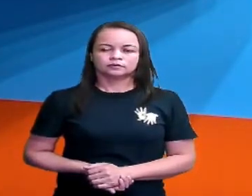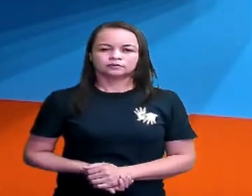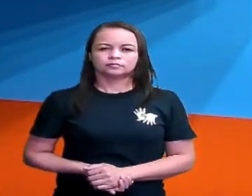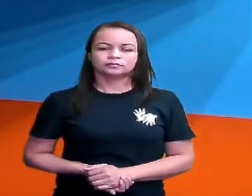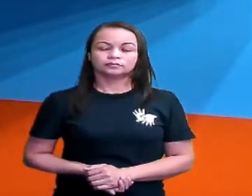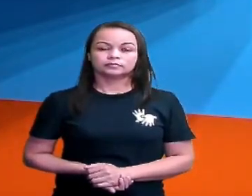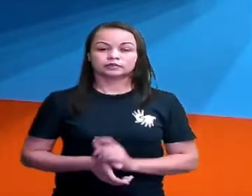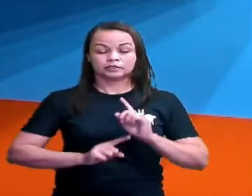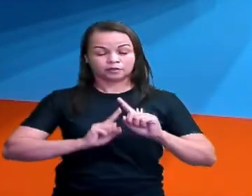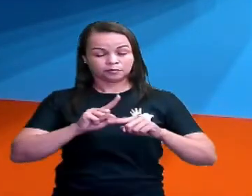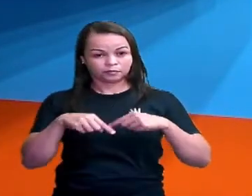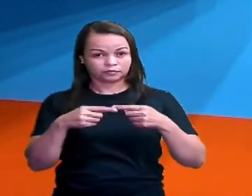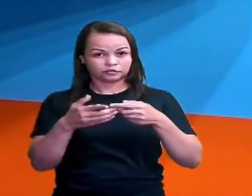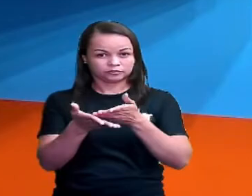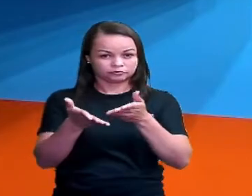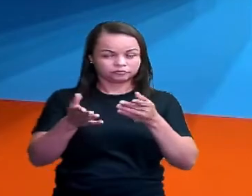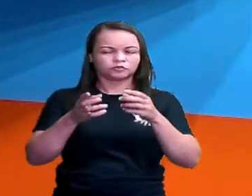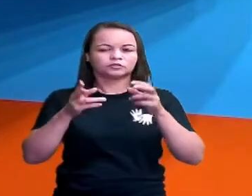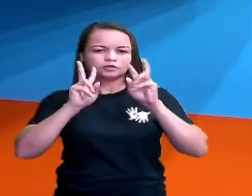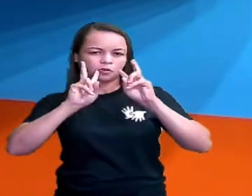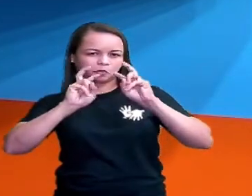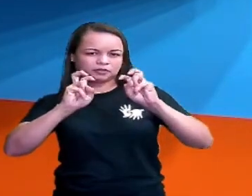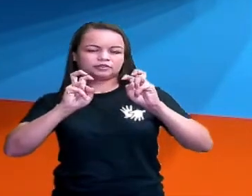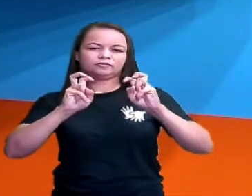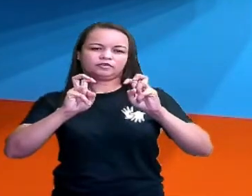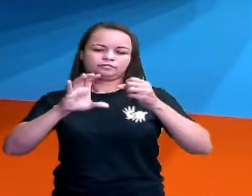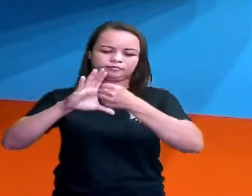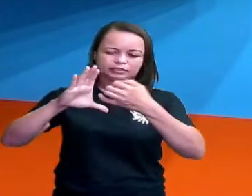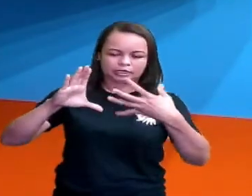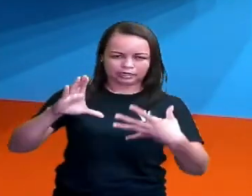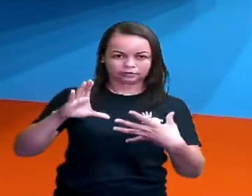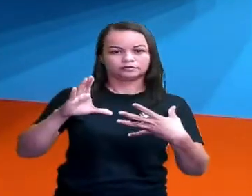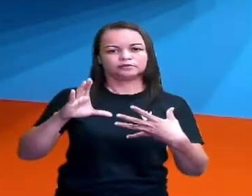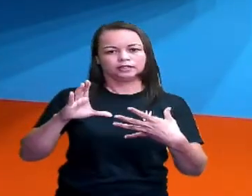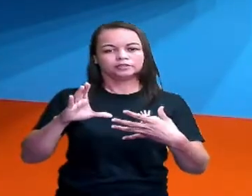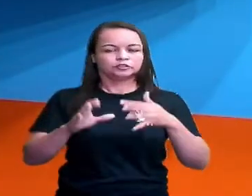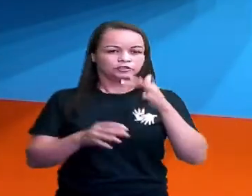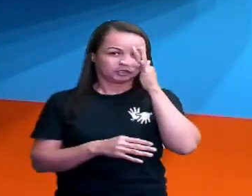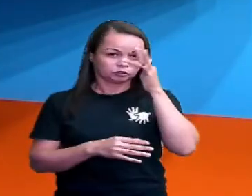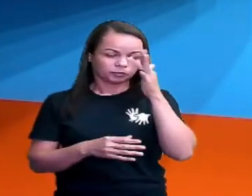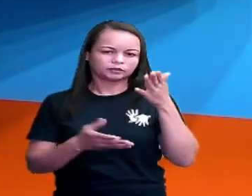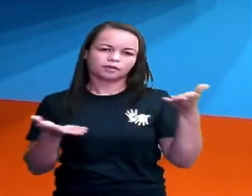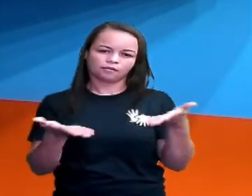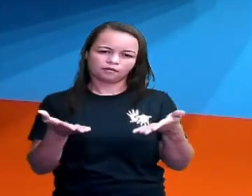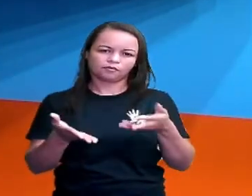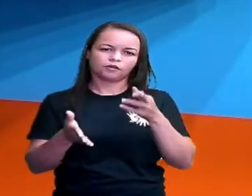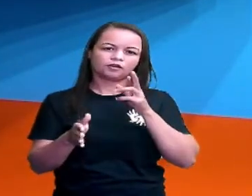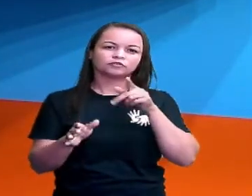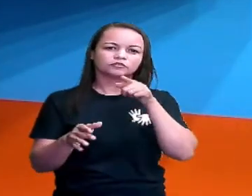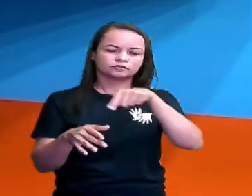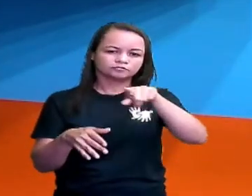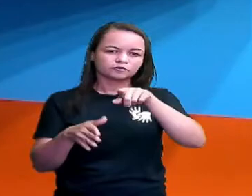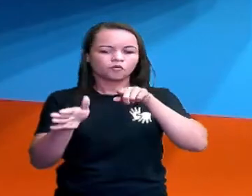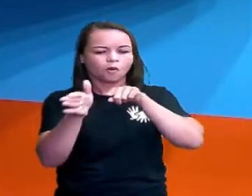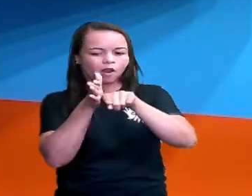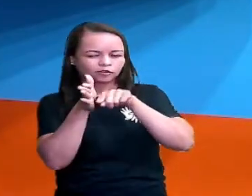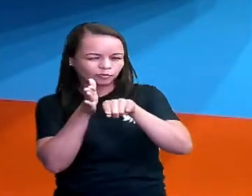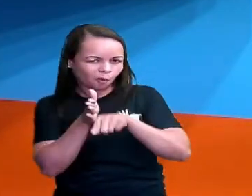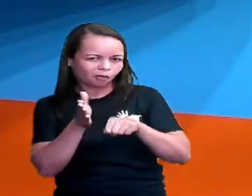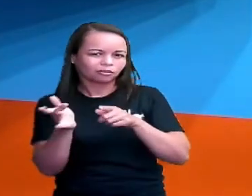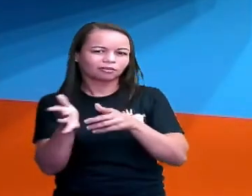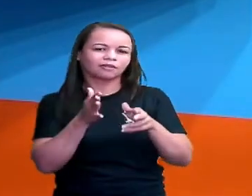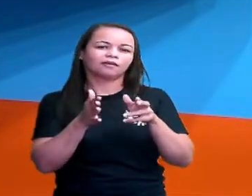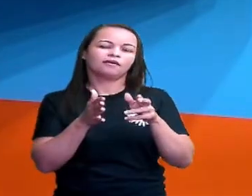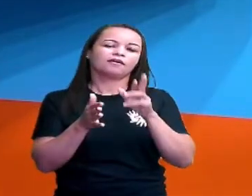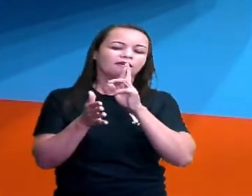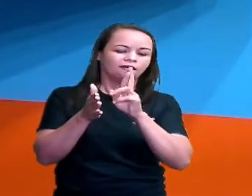observado diversas características das plantas, vamos responder agora algumas perguntas que eu trouxe para vocês e que eu não tenho dúvidas que vai